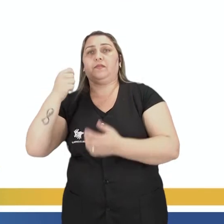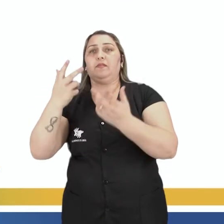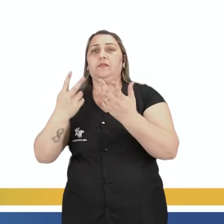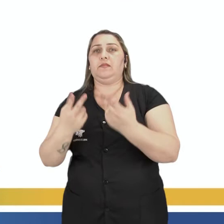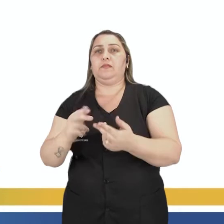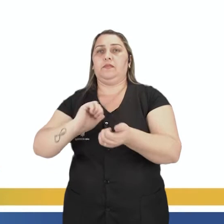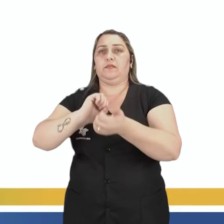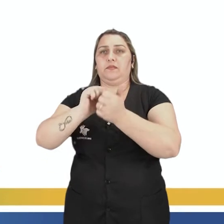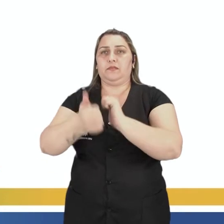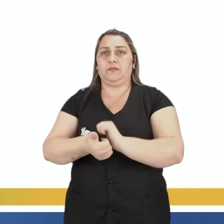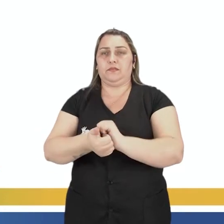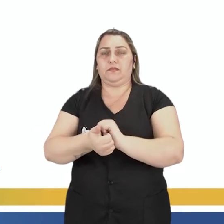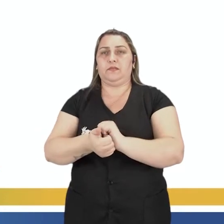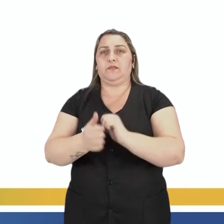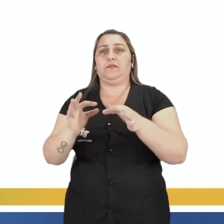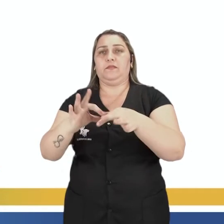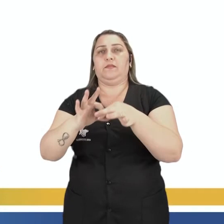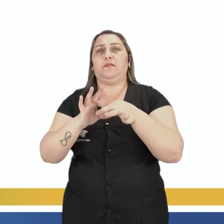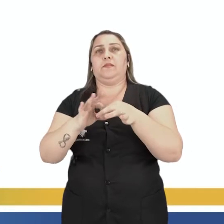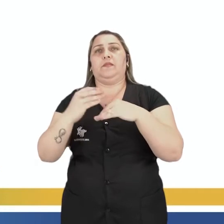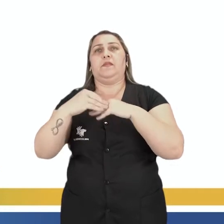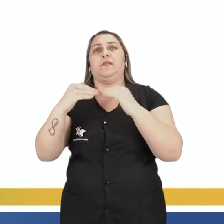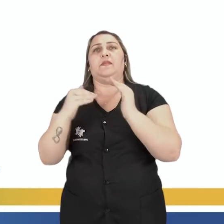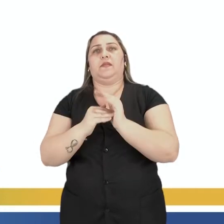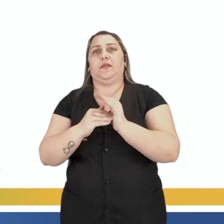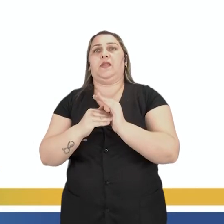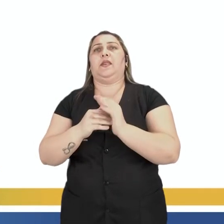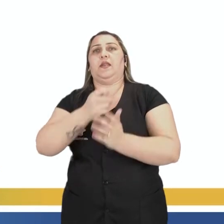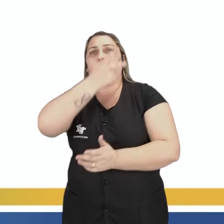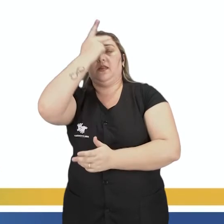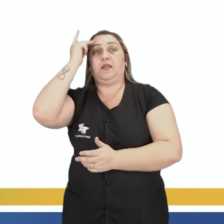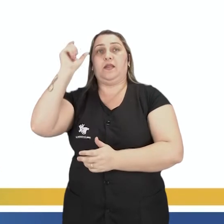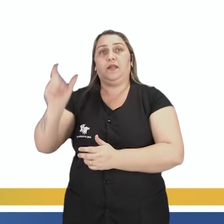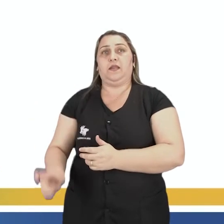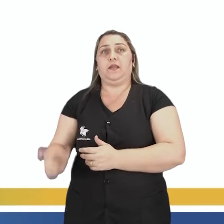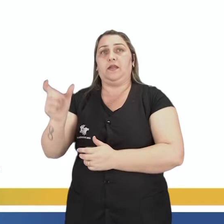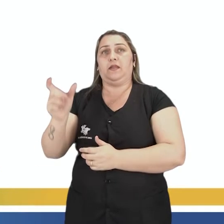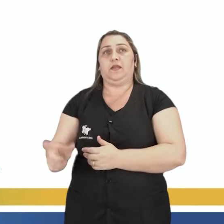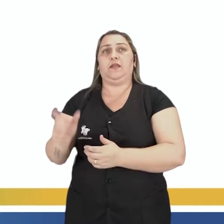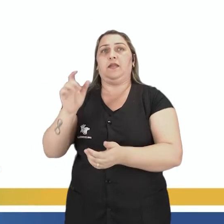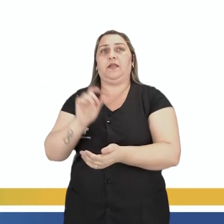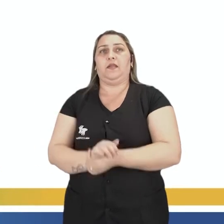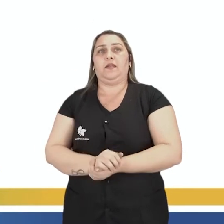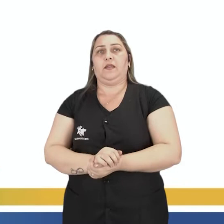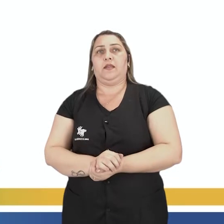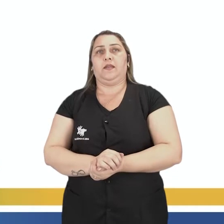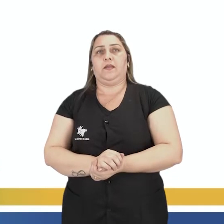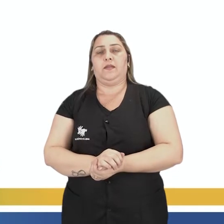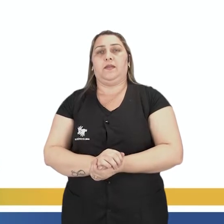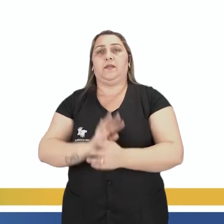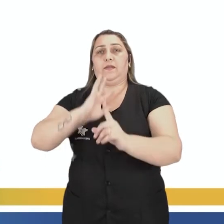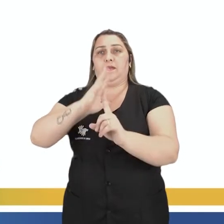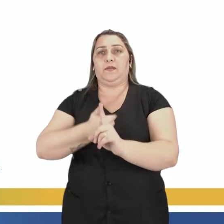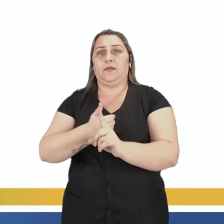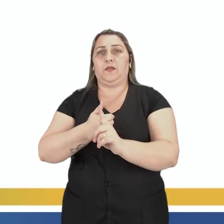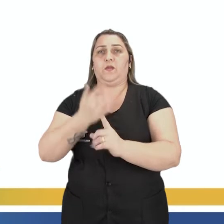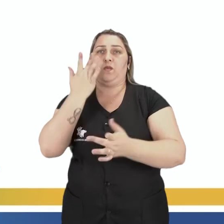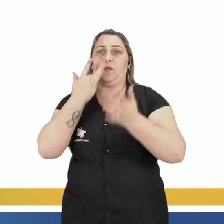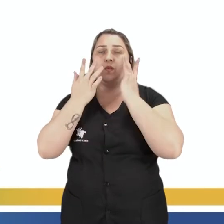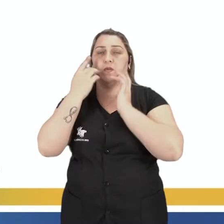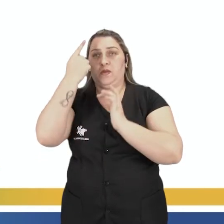está intrinsecamente ligado a todas as outras pessoas na complexidade da forma da arte. O